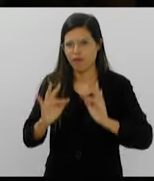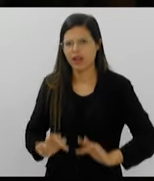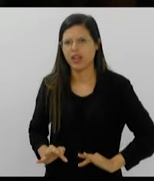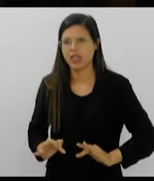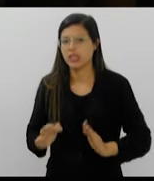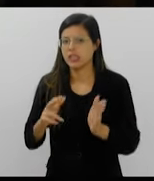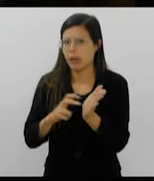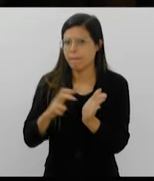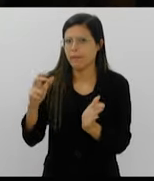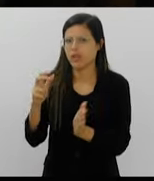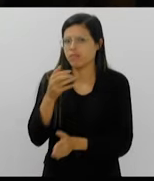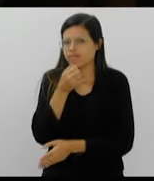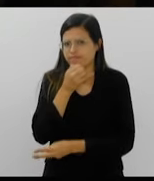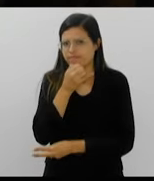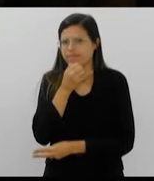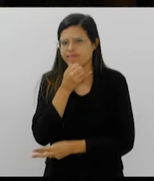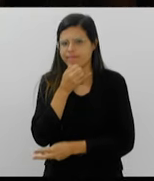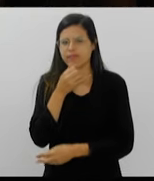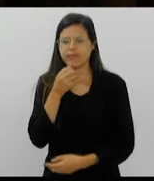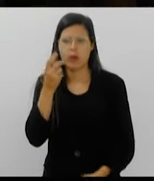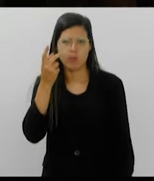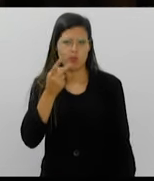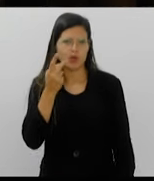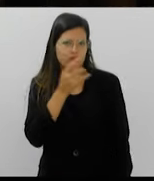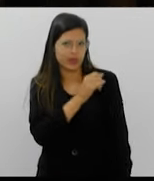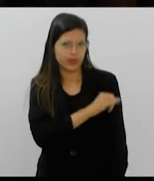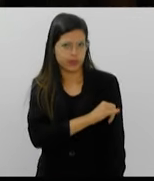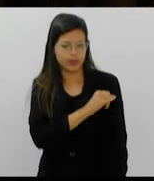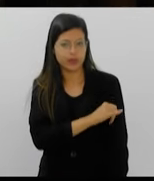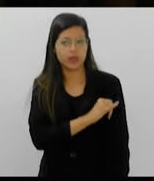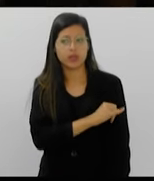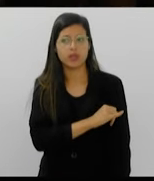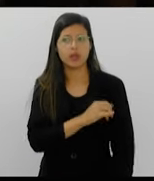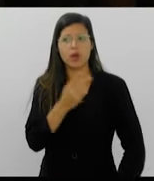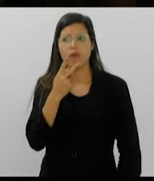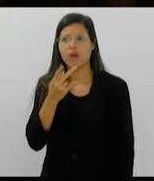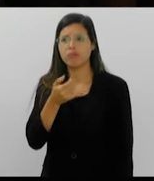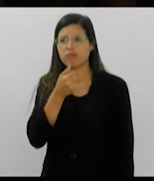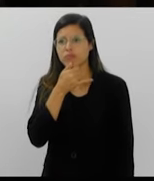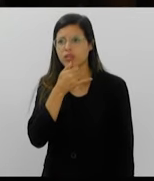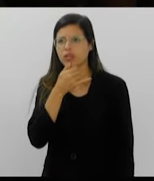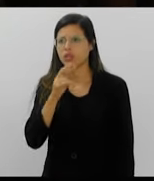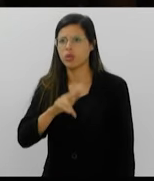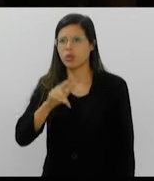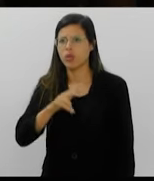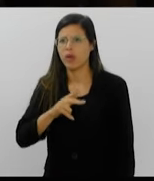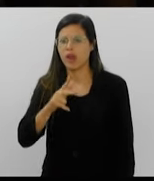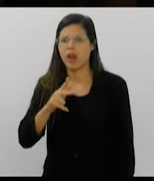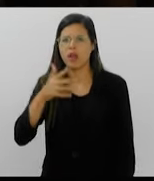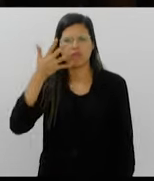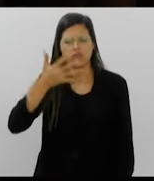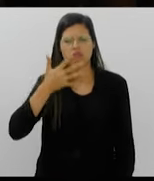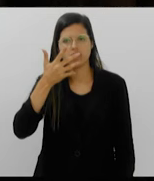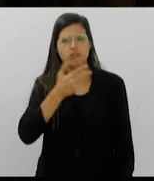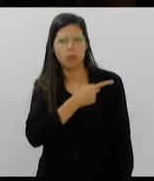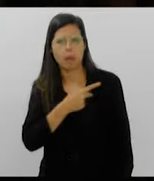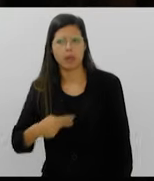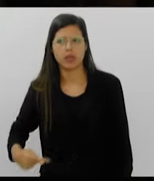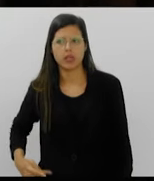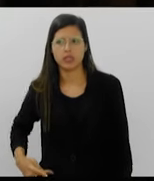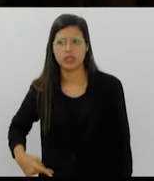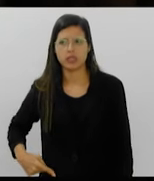triste da política do Rio de Janeiro. E eu falo tão triste não pelas palavras do presidente Bacelar, que eu aplaudi de pé